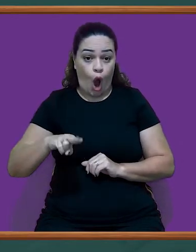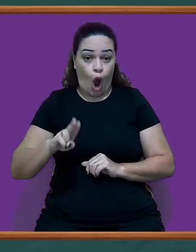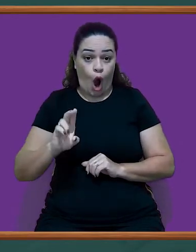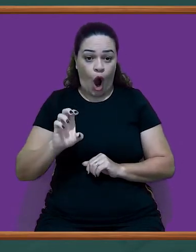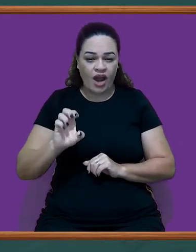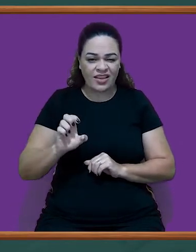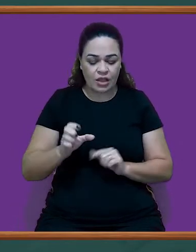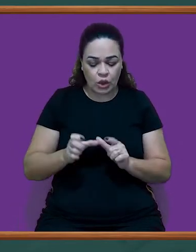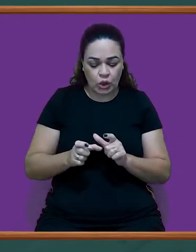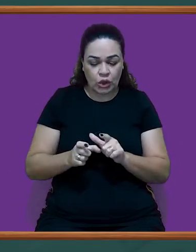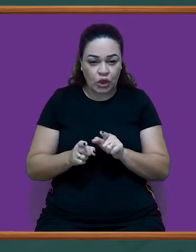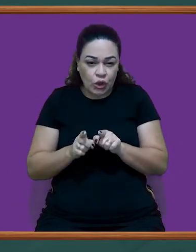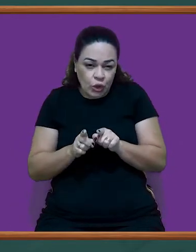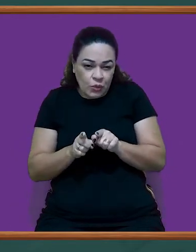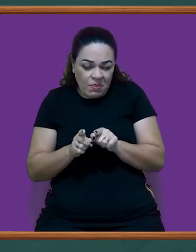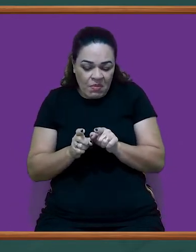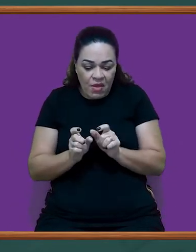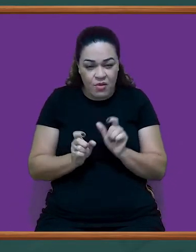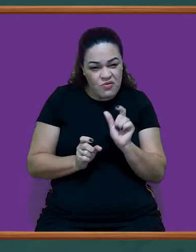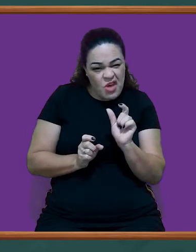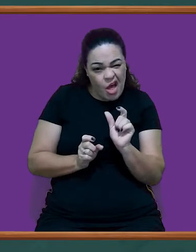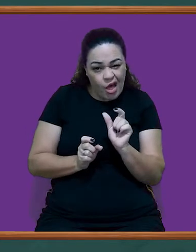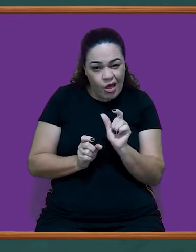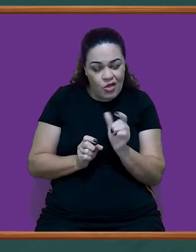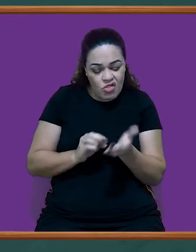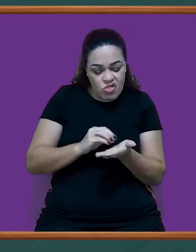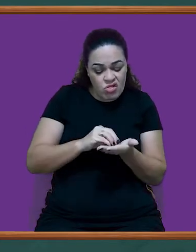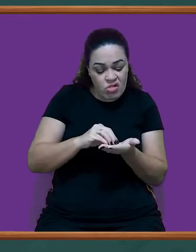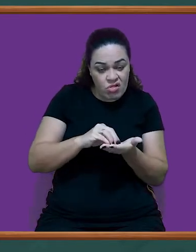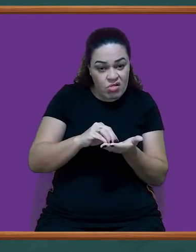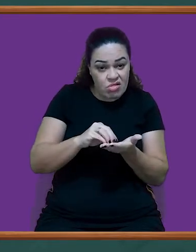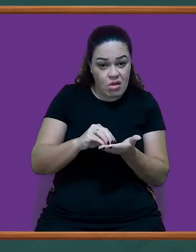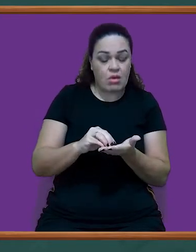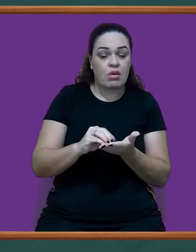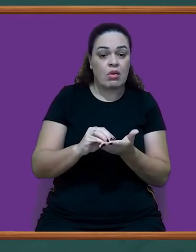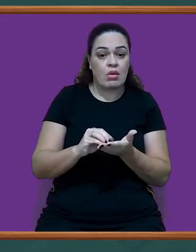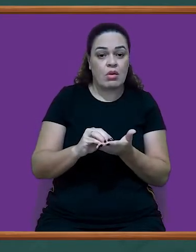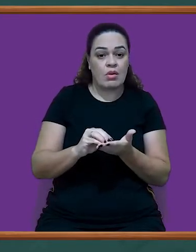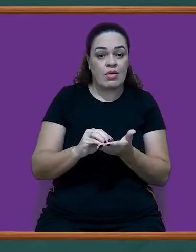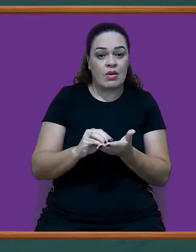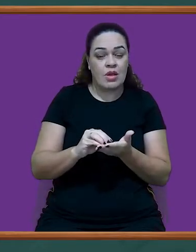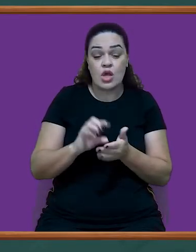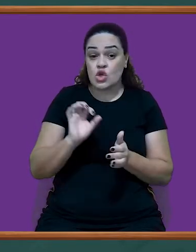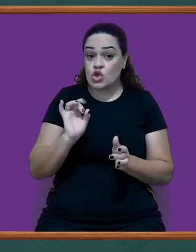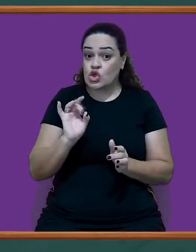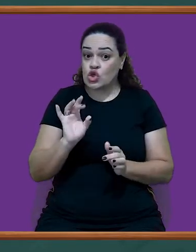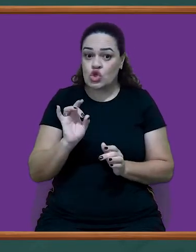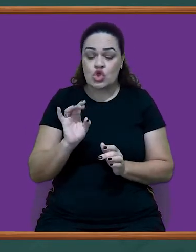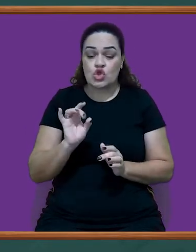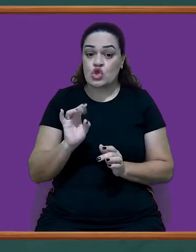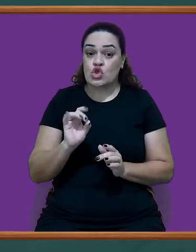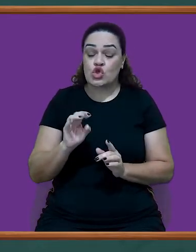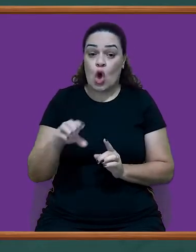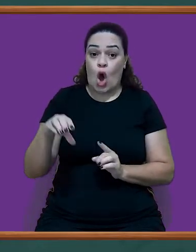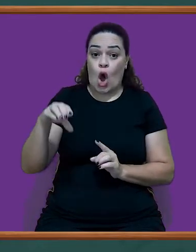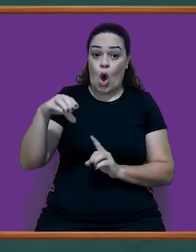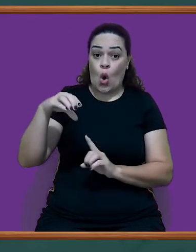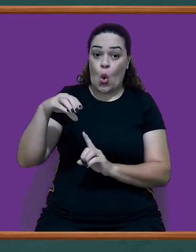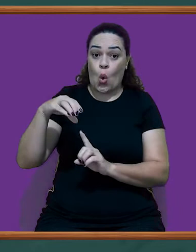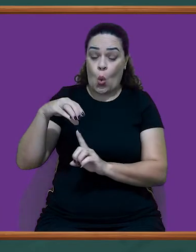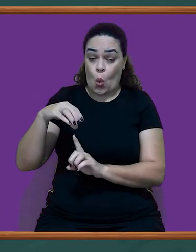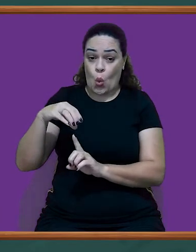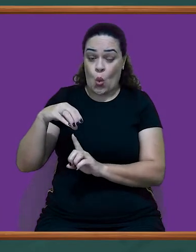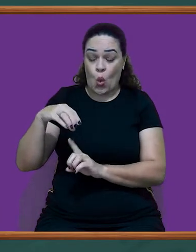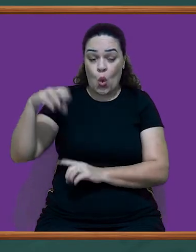duas casas e assim mesmo a única peça que anda igualzinho para os dois lados é o rei o rei sempre vai andar